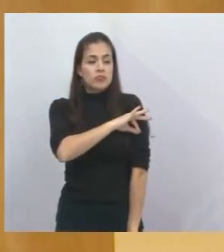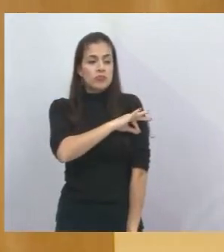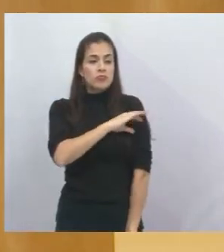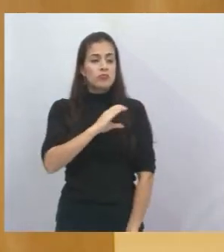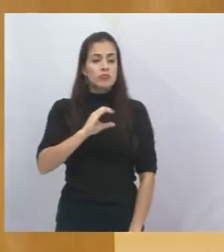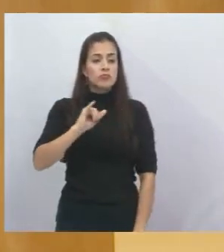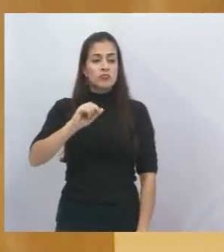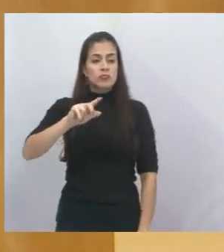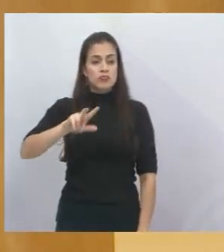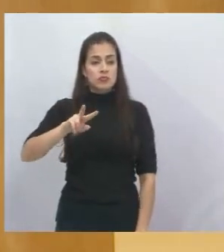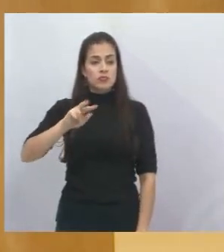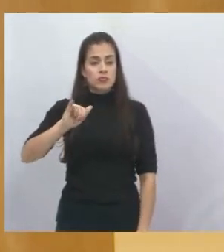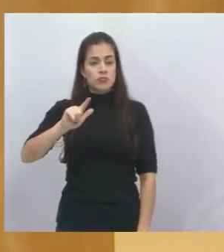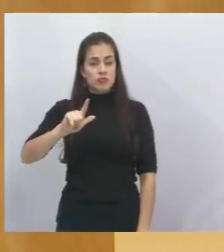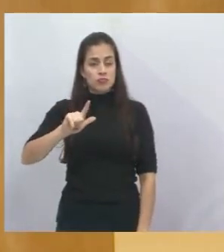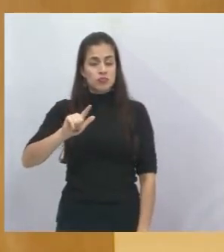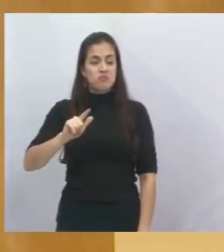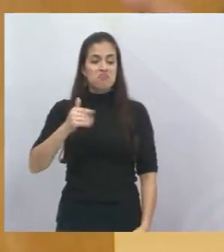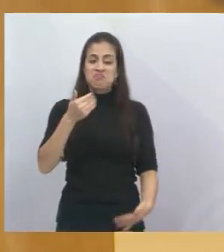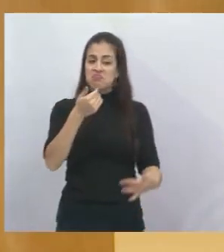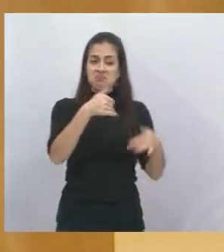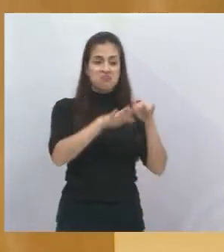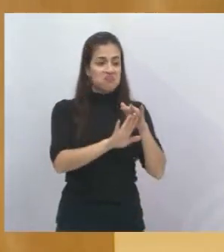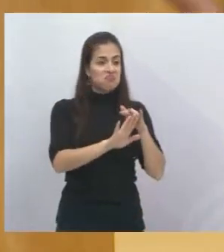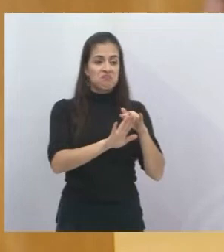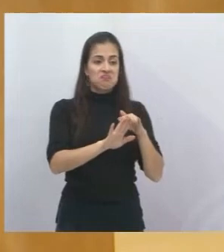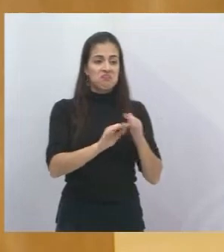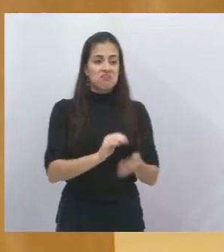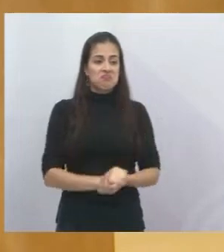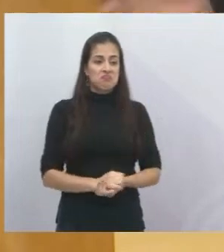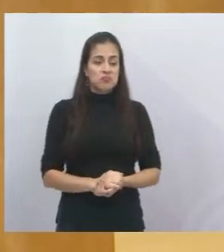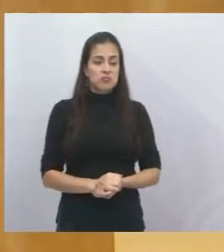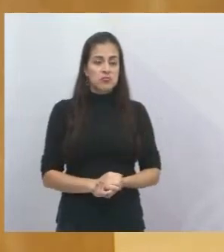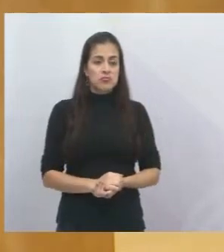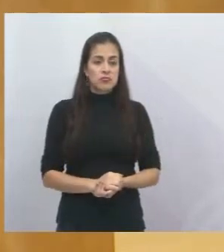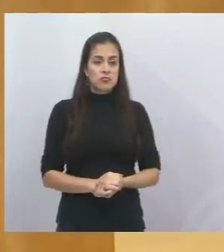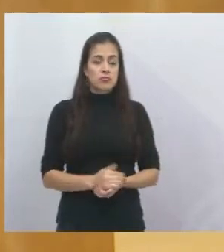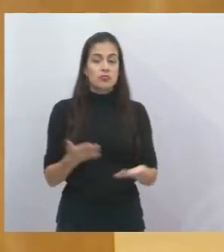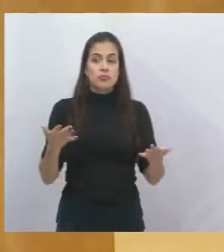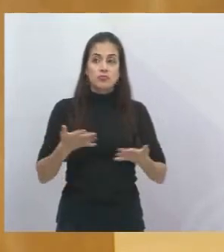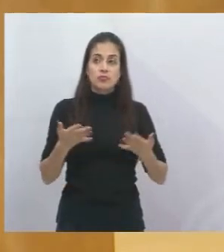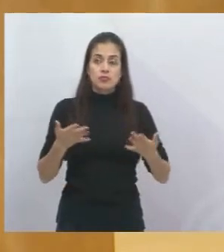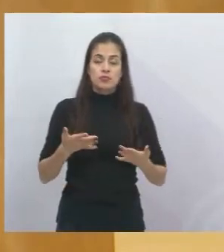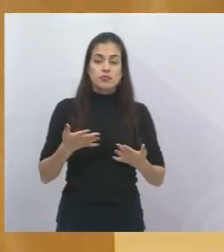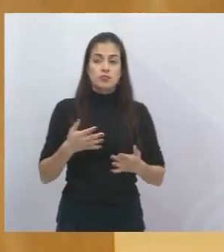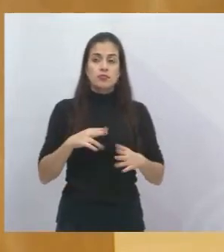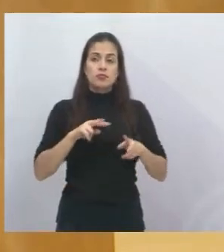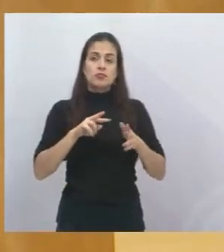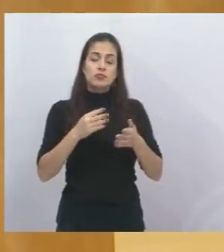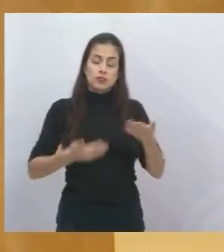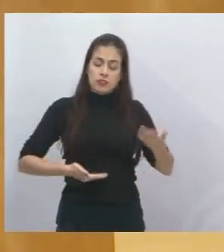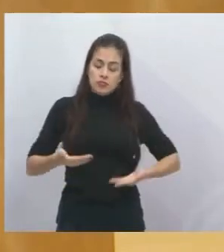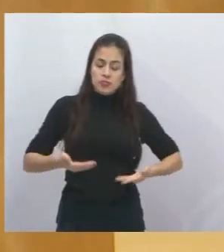Agora, servidores do SAI vêm reivindicar, não mexeram, não aceita emenda, não aceita a opinião deles.